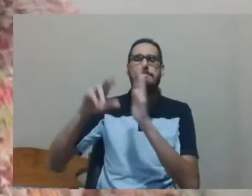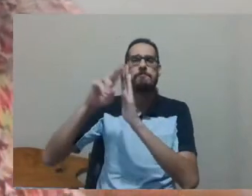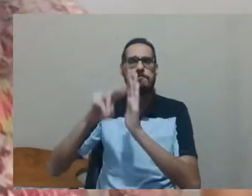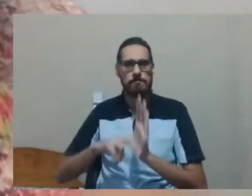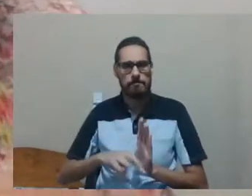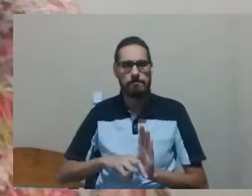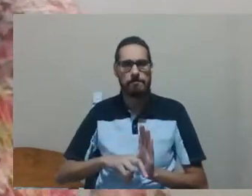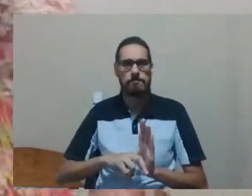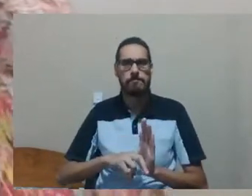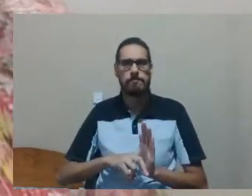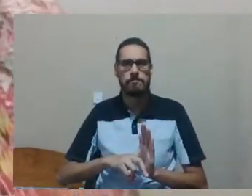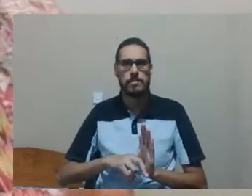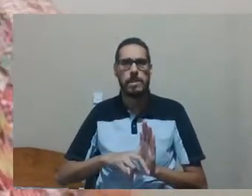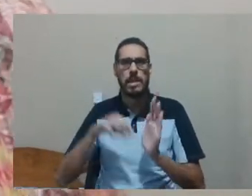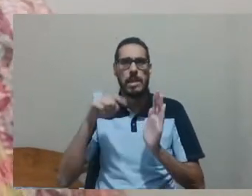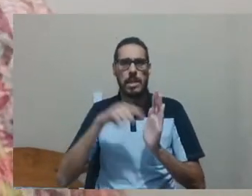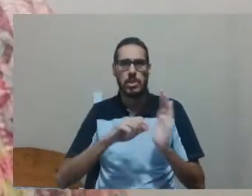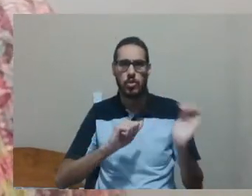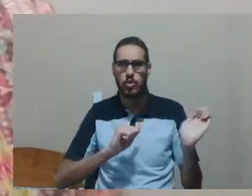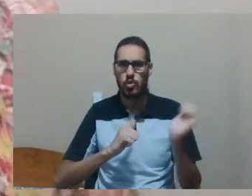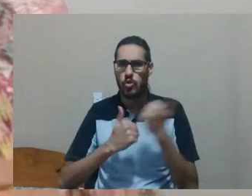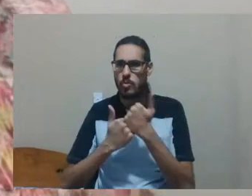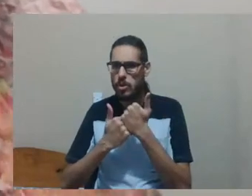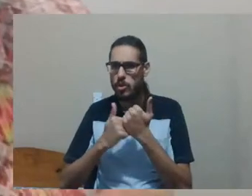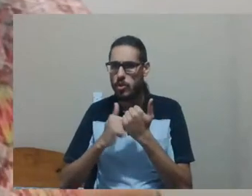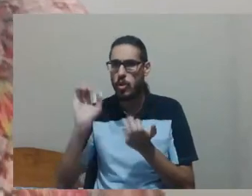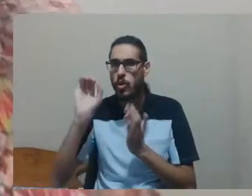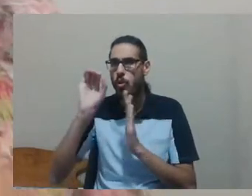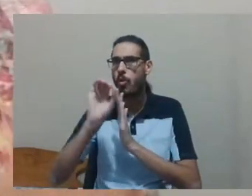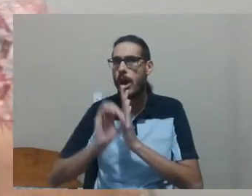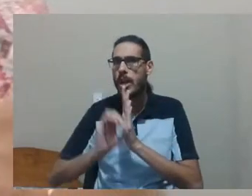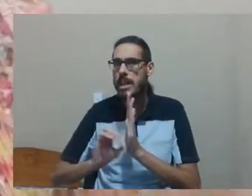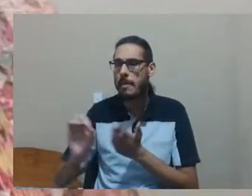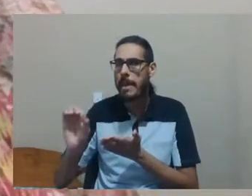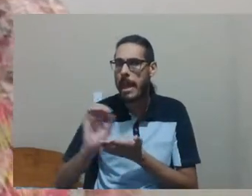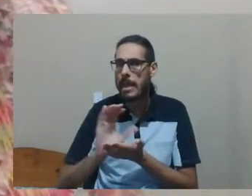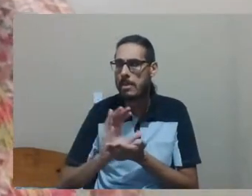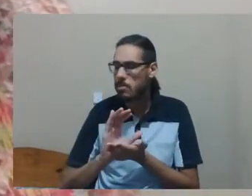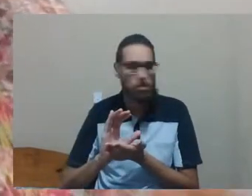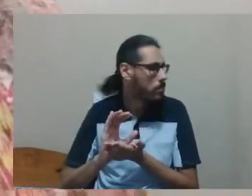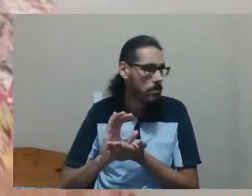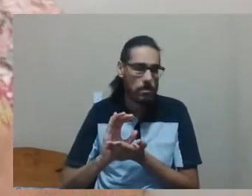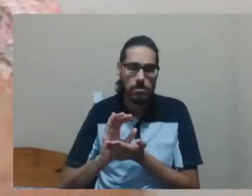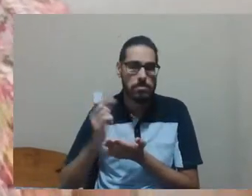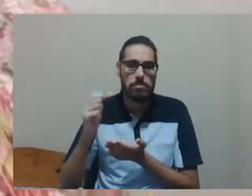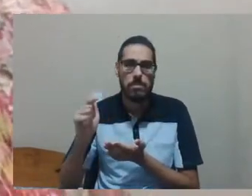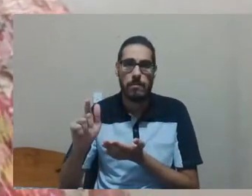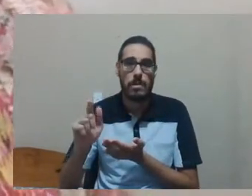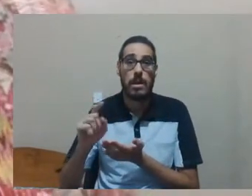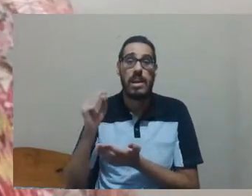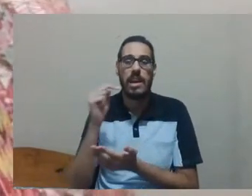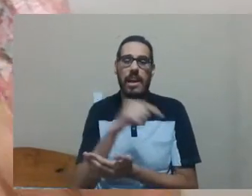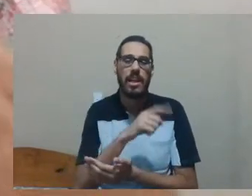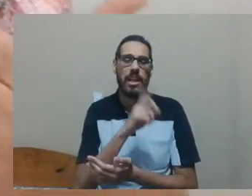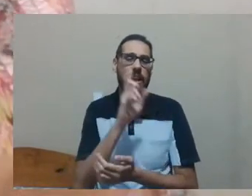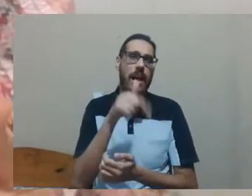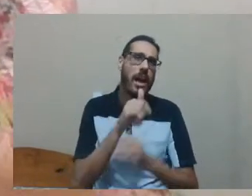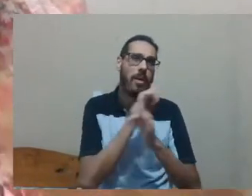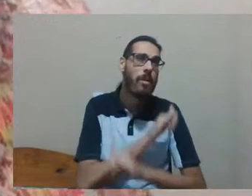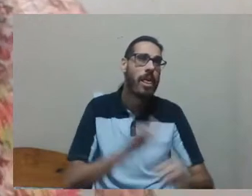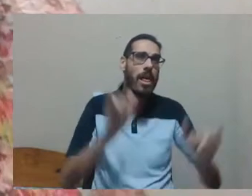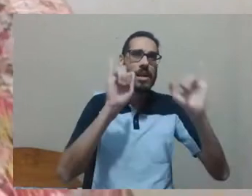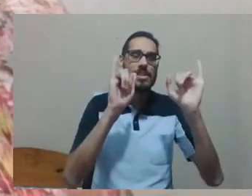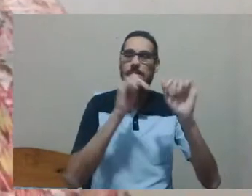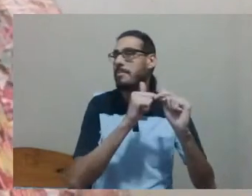isso não vai substituir o orçamento. Isso daí é uma narrativa que não funciona. Nós